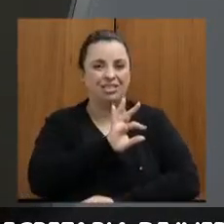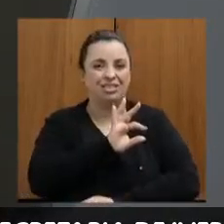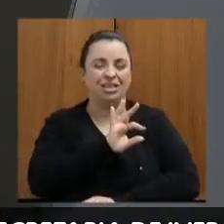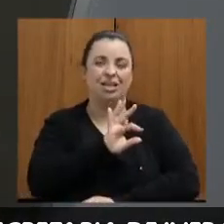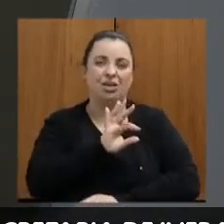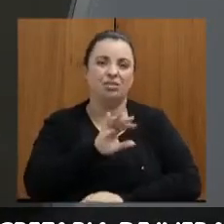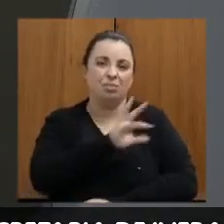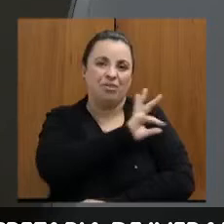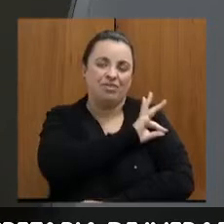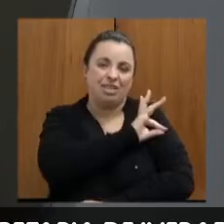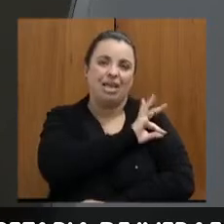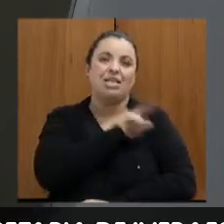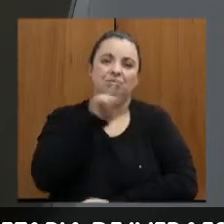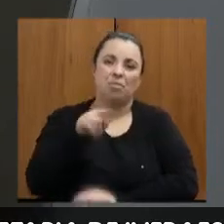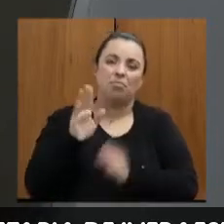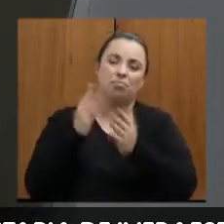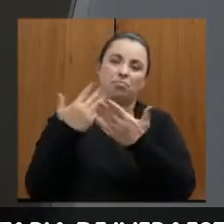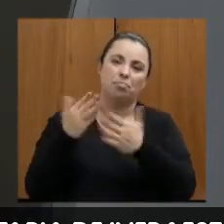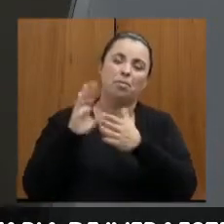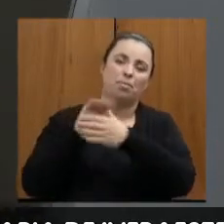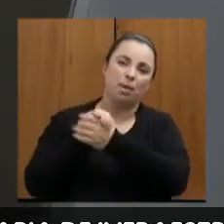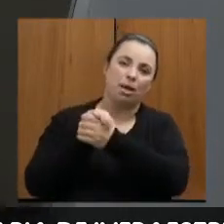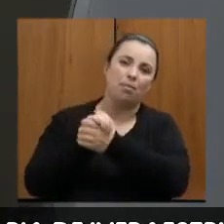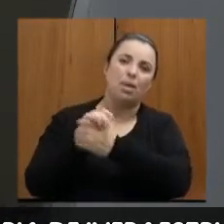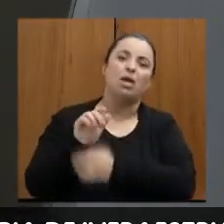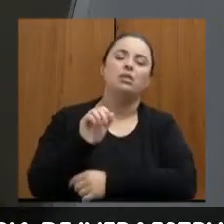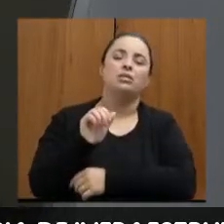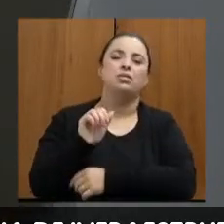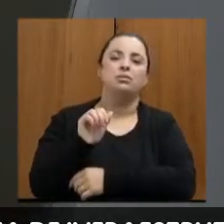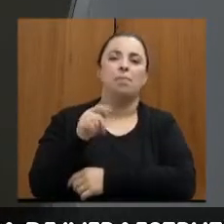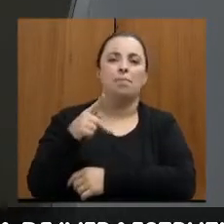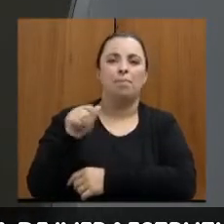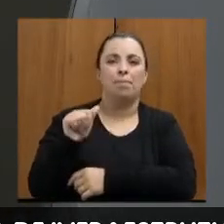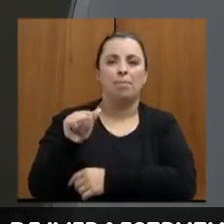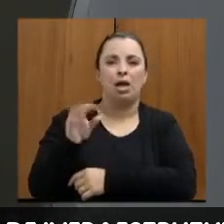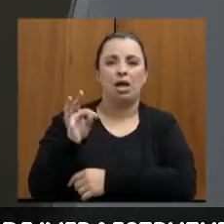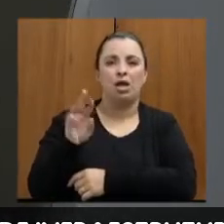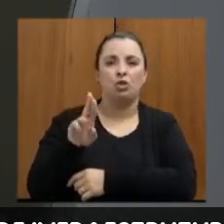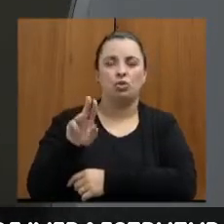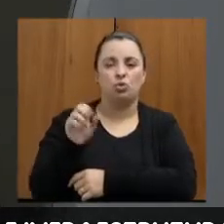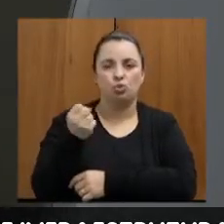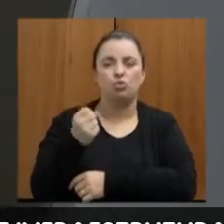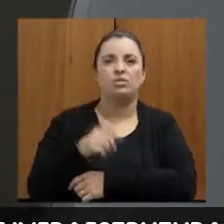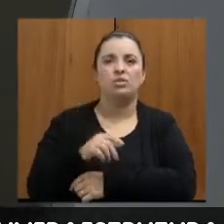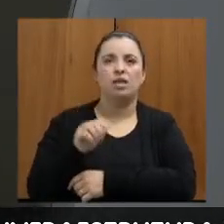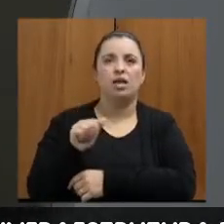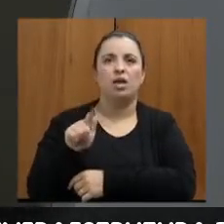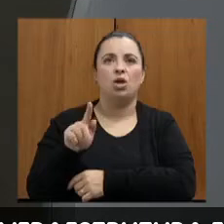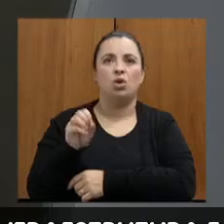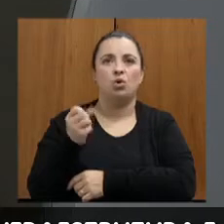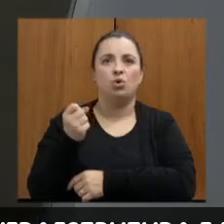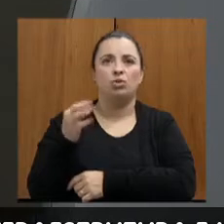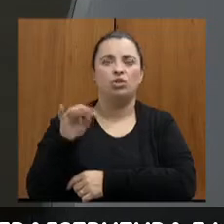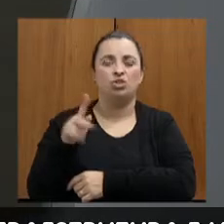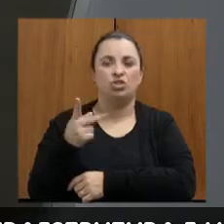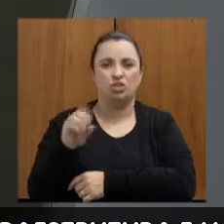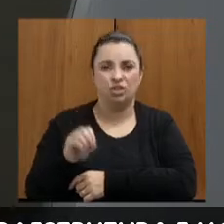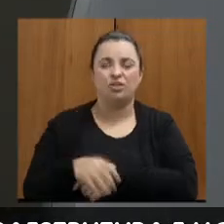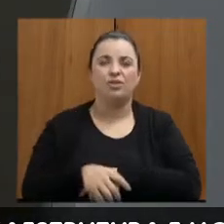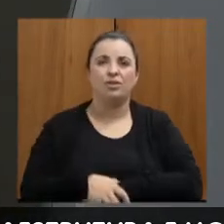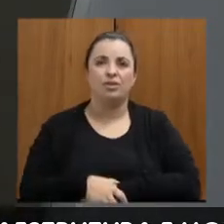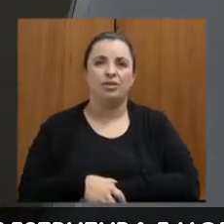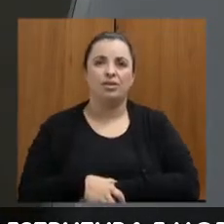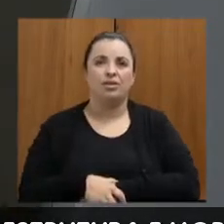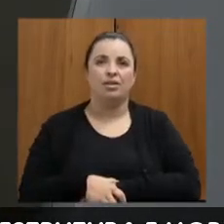sempre é o povo de Minas ouvindo aqueles que trabalham Oi Débora pela